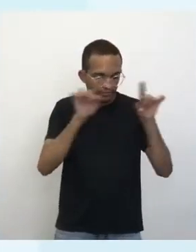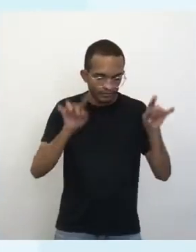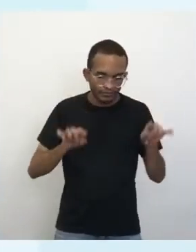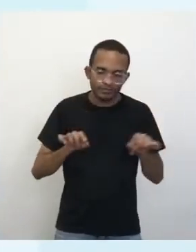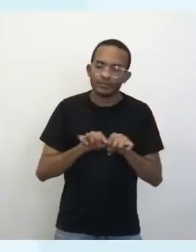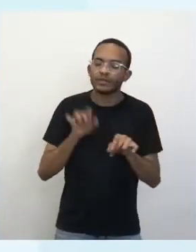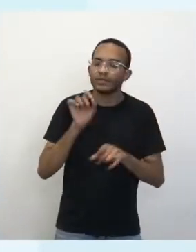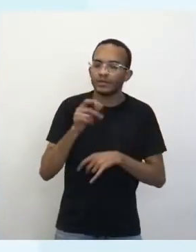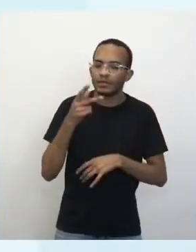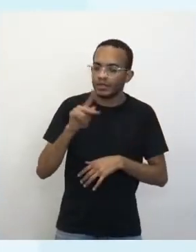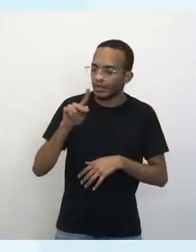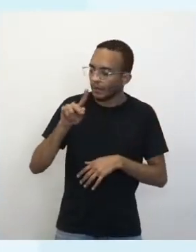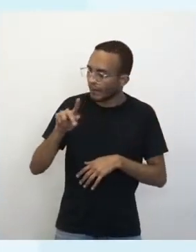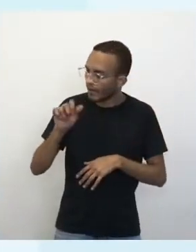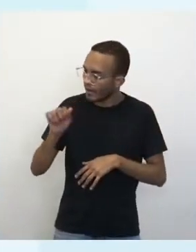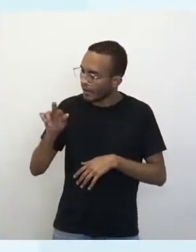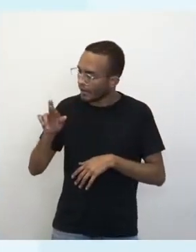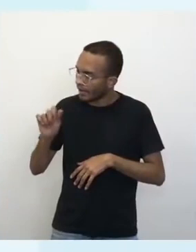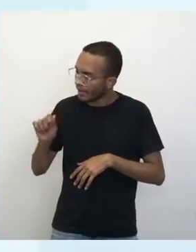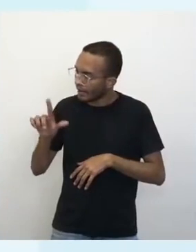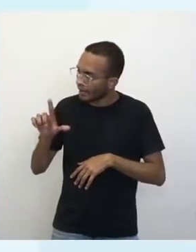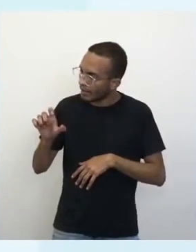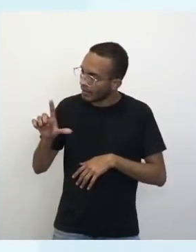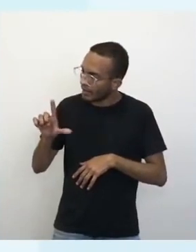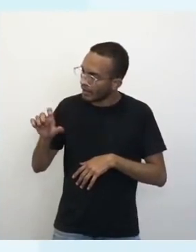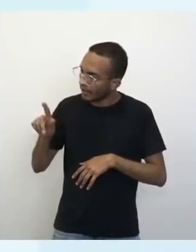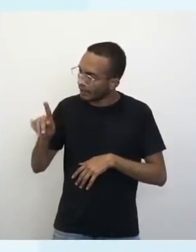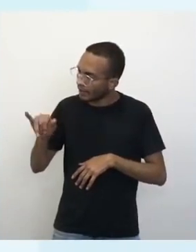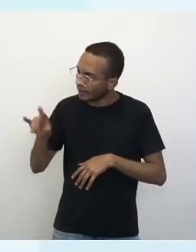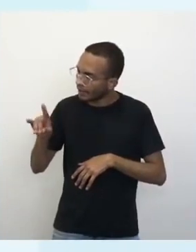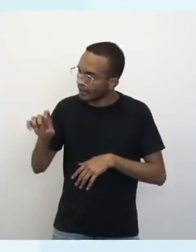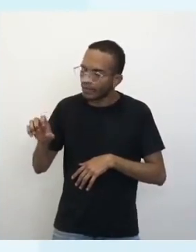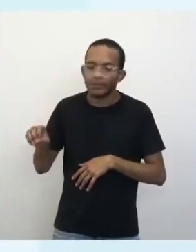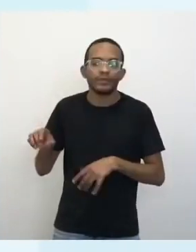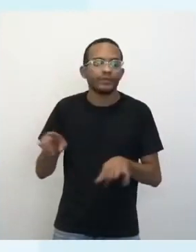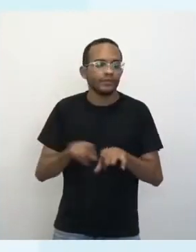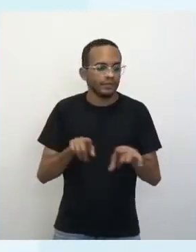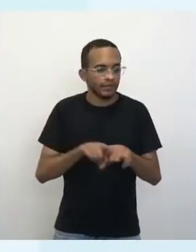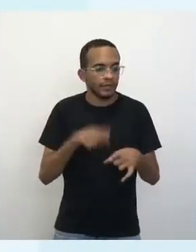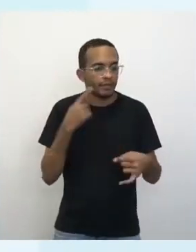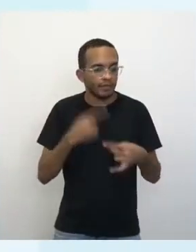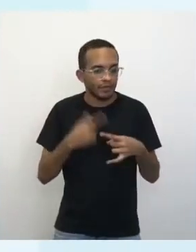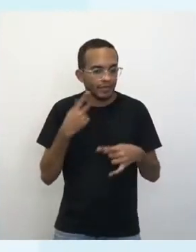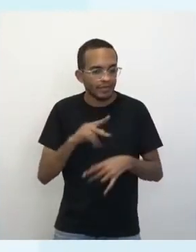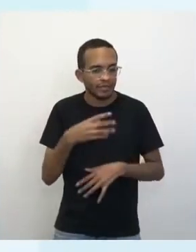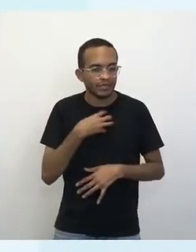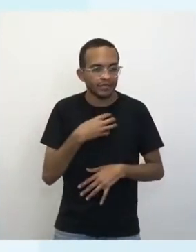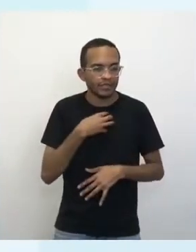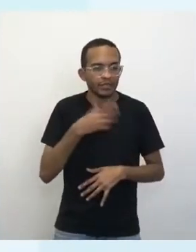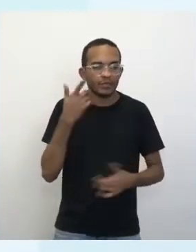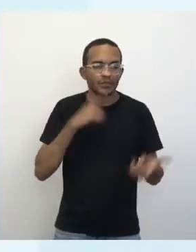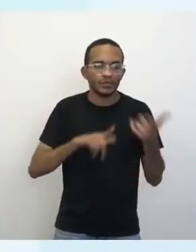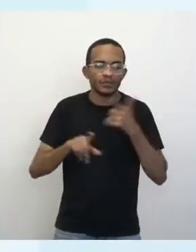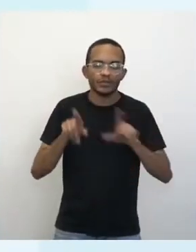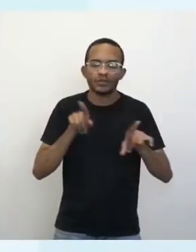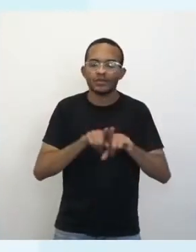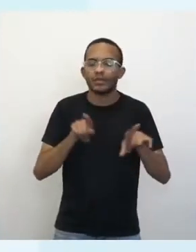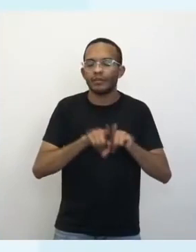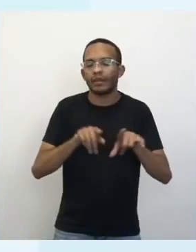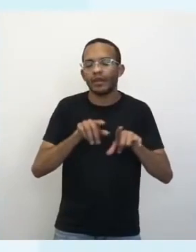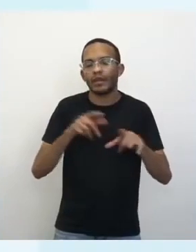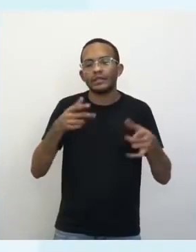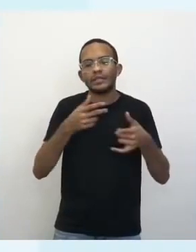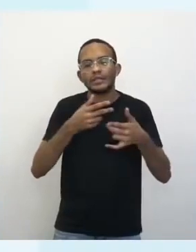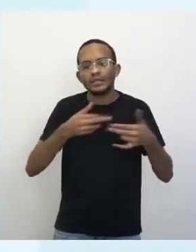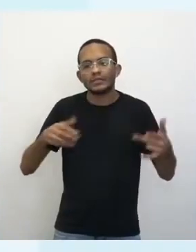que o paralelepípedo retângulo e a altura H. Porque desta forma eu consigo generalizar